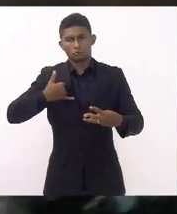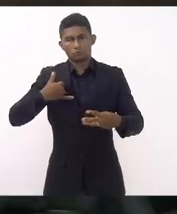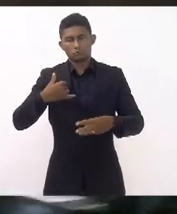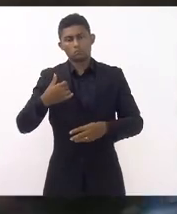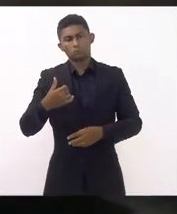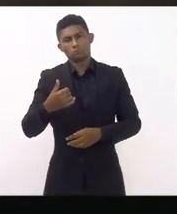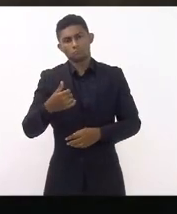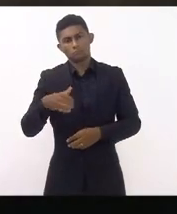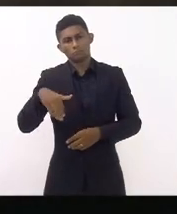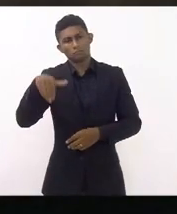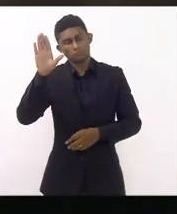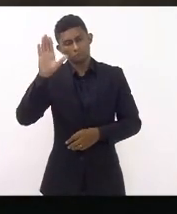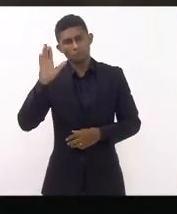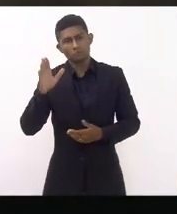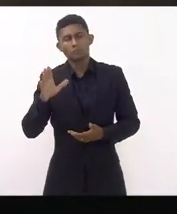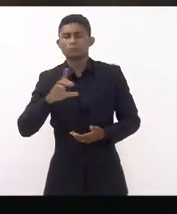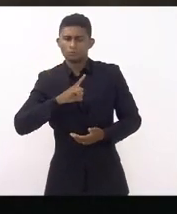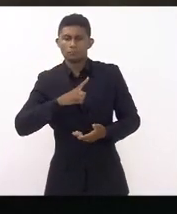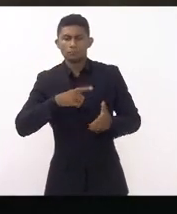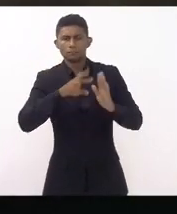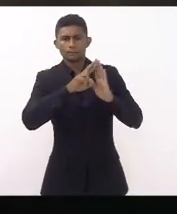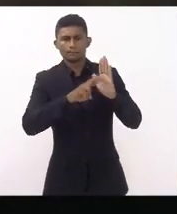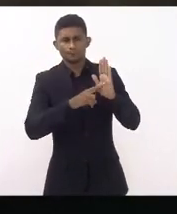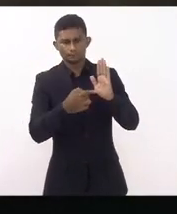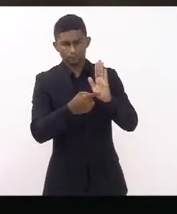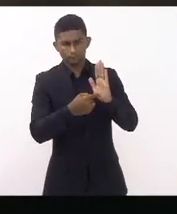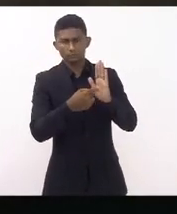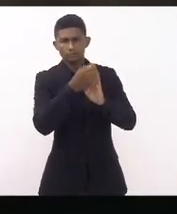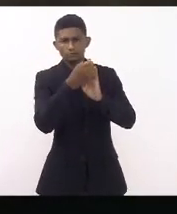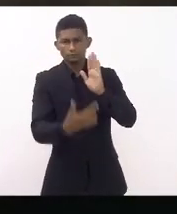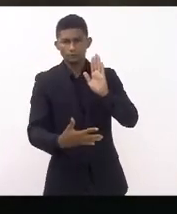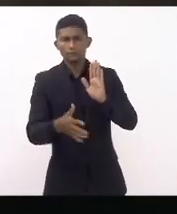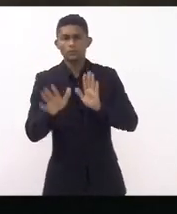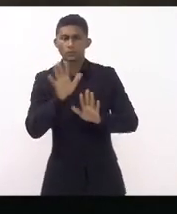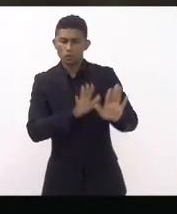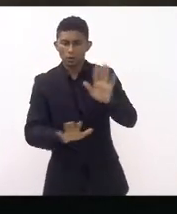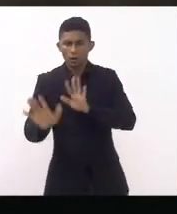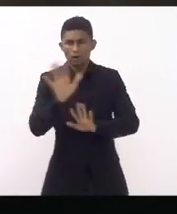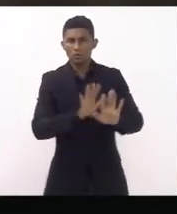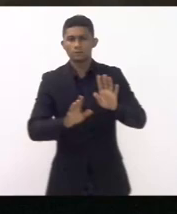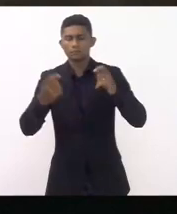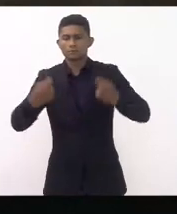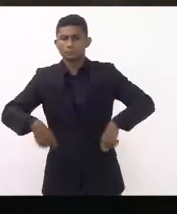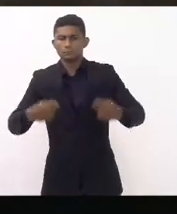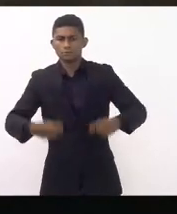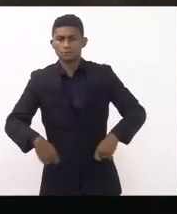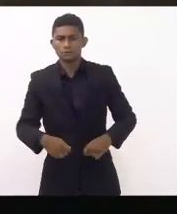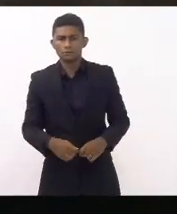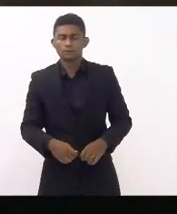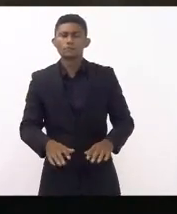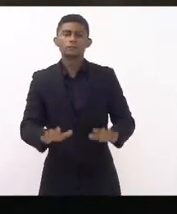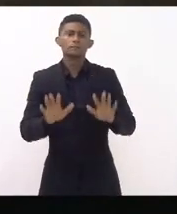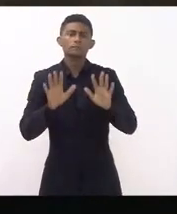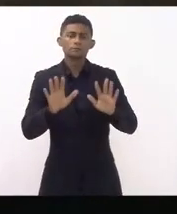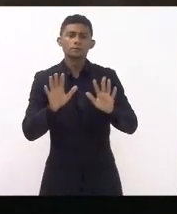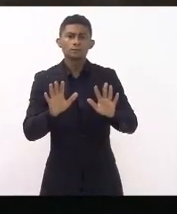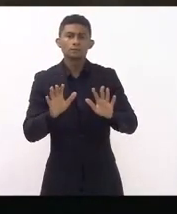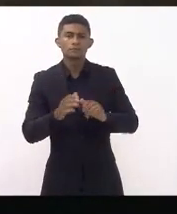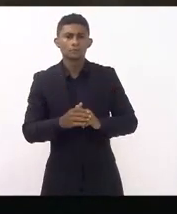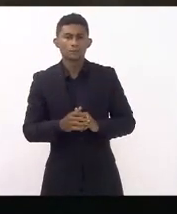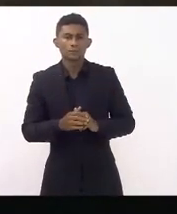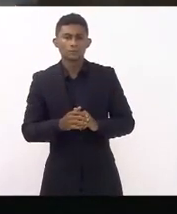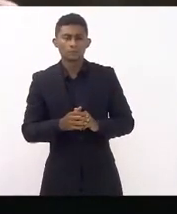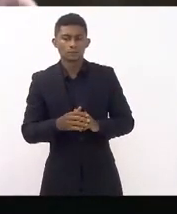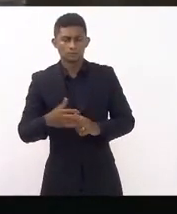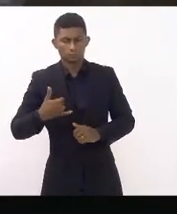regramento que tem que ter muito cuidado, mas você tem que ter menos cuidado do que aqueles que têm